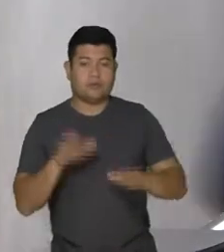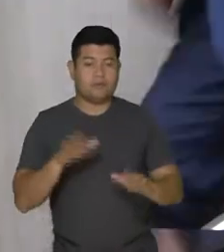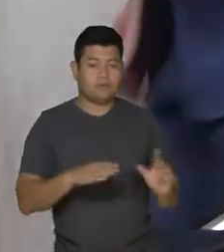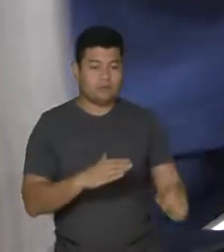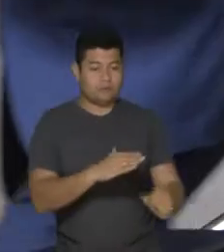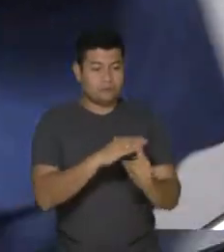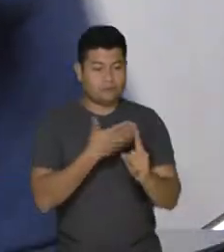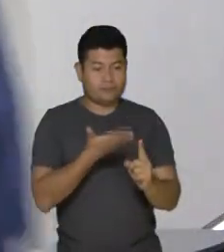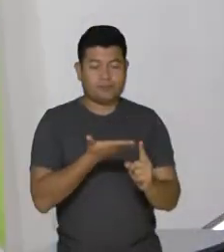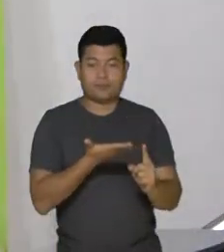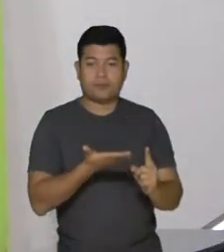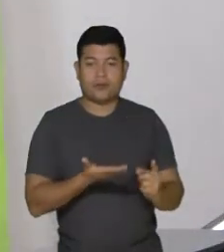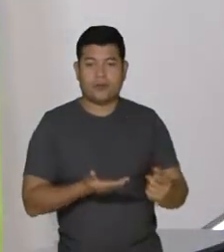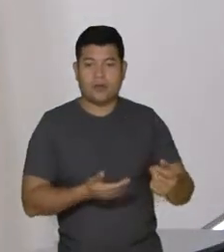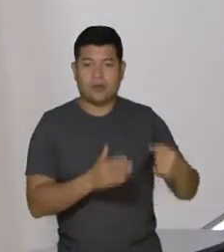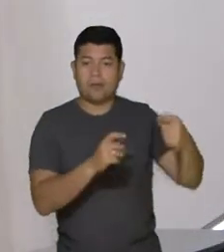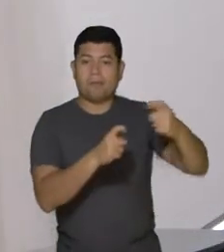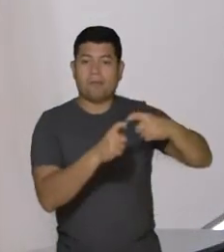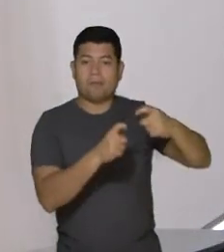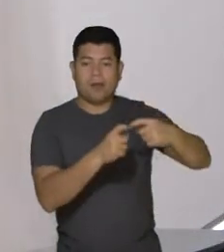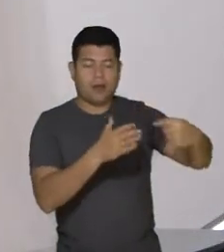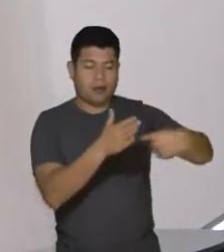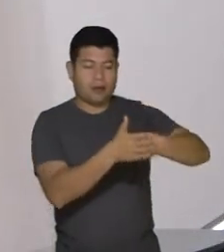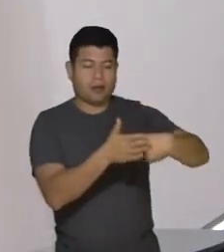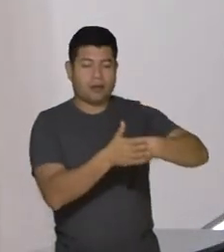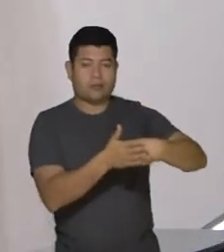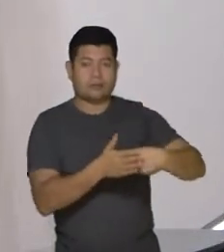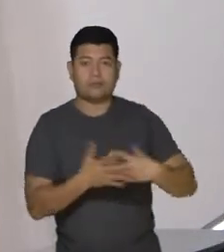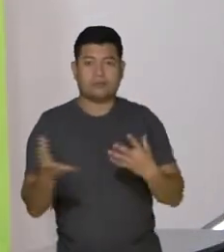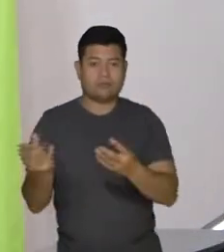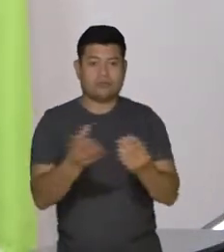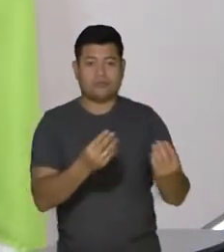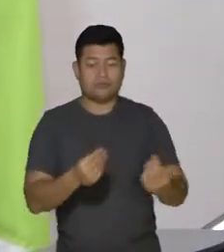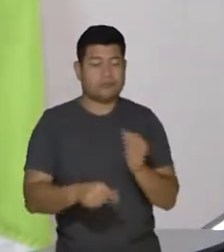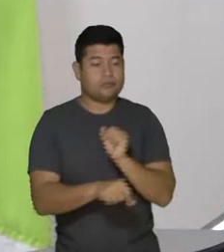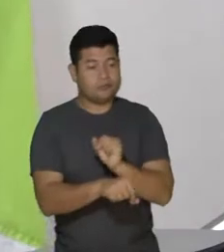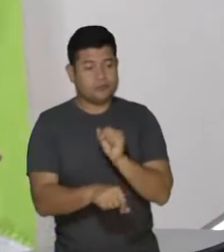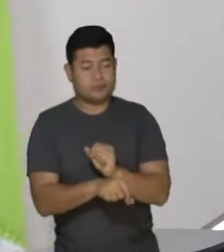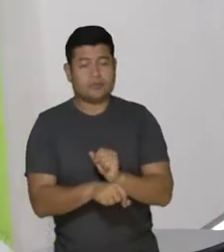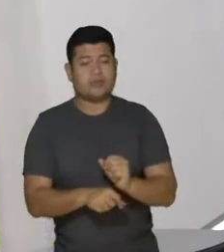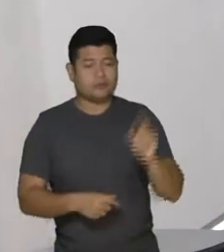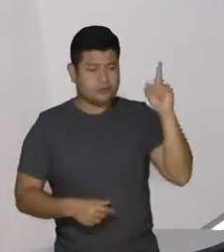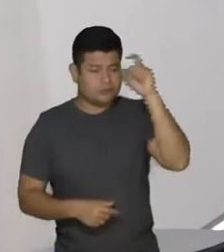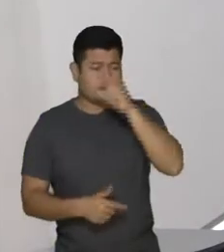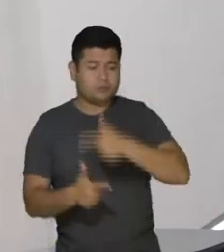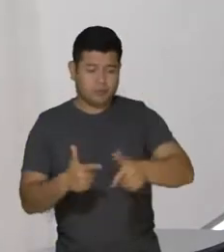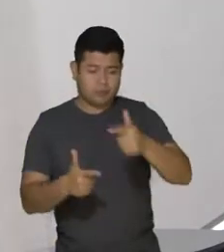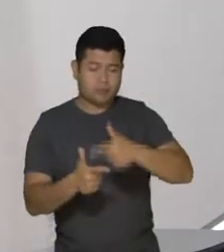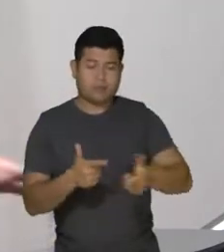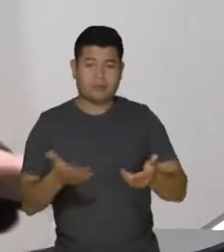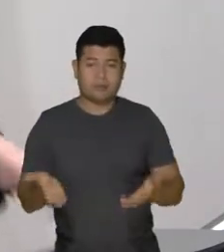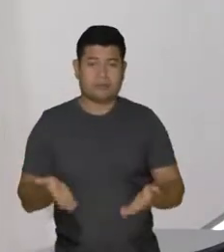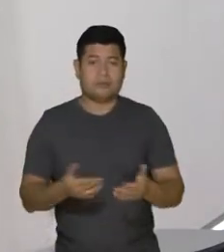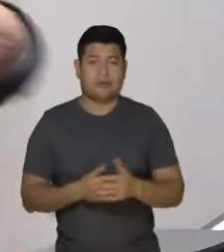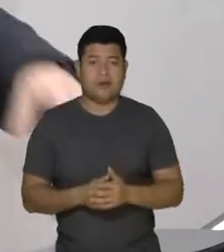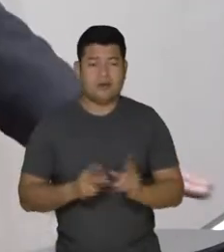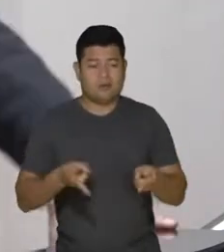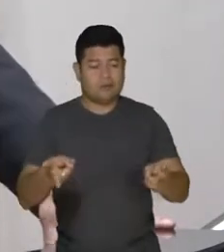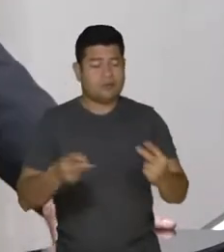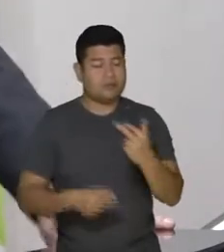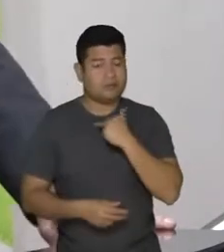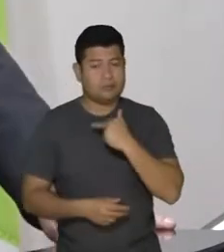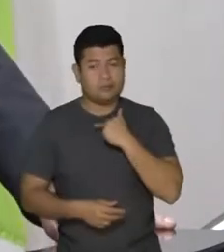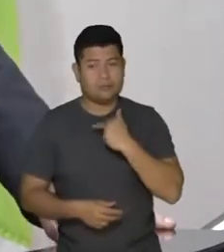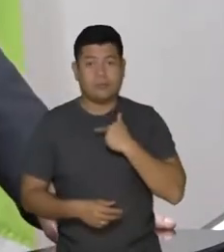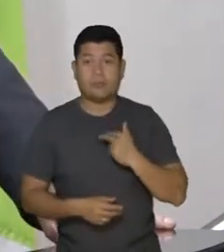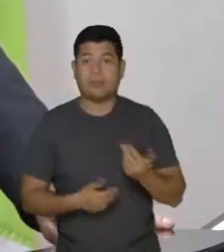é um carma que vive em milhares de catarinenses que não podem continuar da mesma forma percorrendo estado as nossas